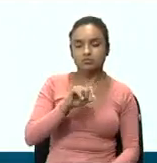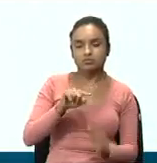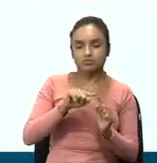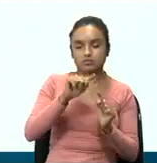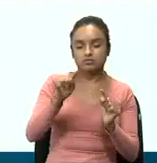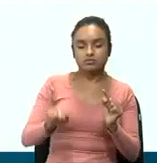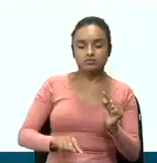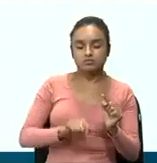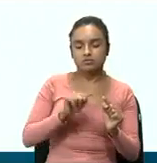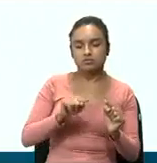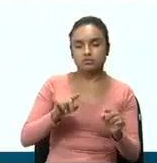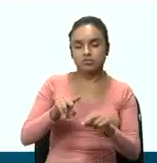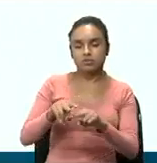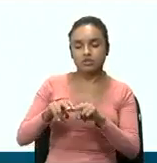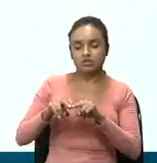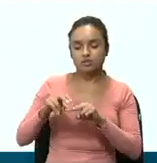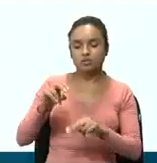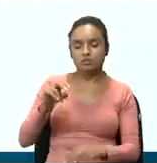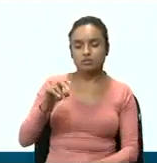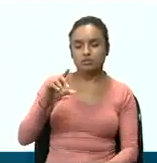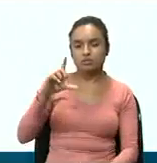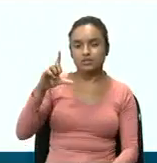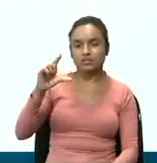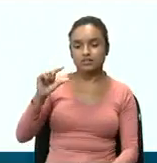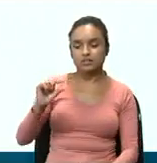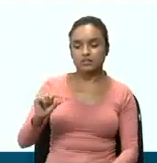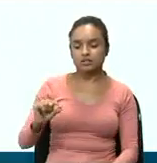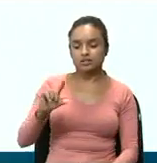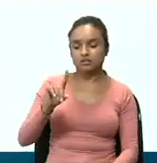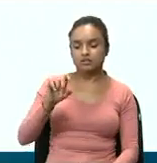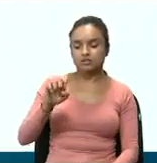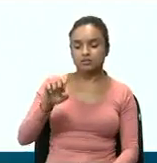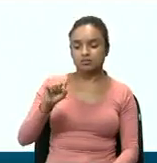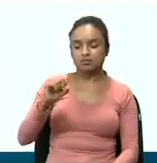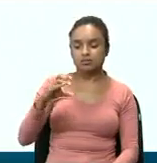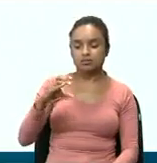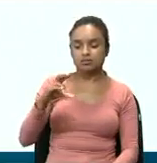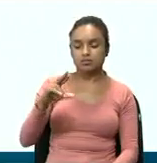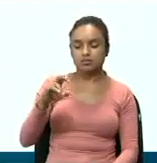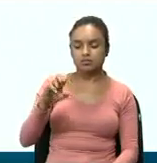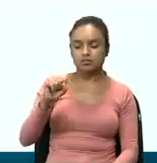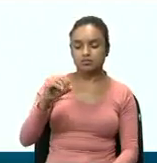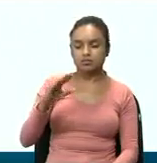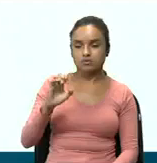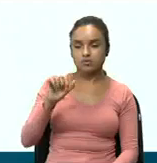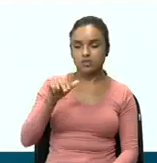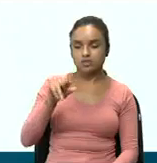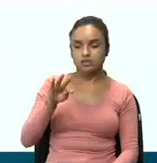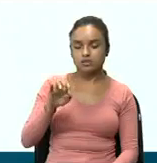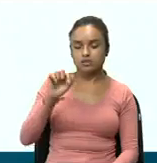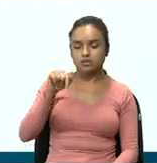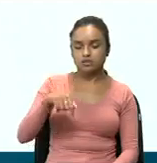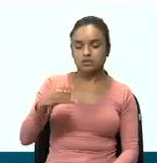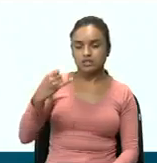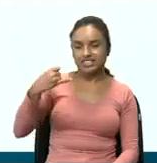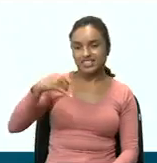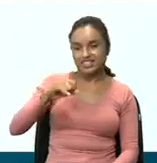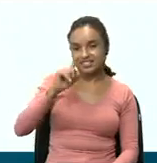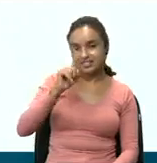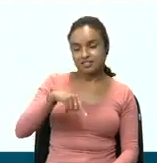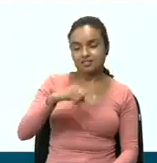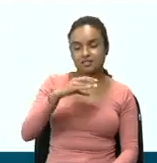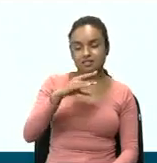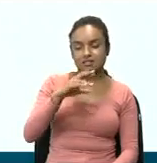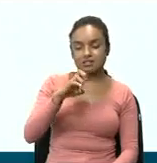decrescente. Okay? Se ela for crescente, o teste da integral não pode ser utilizado. Tá? Vai ter que pensar em outros testes que você já